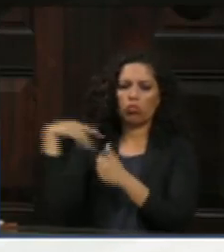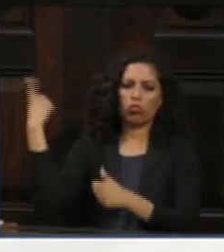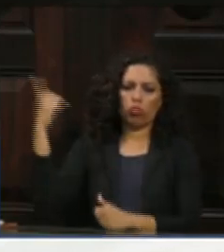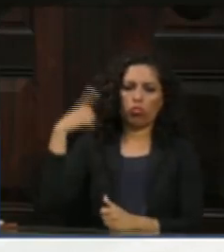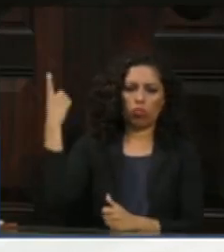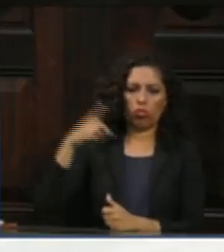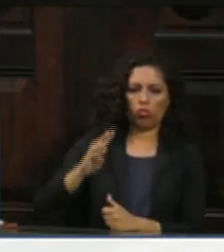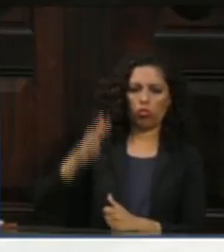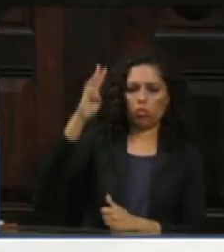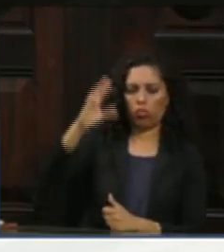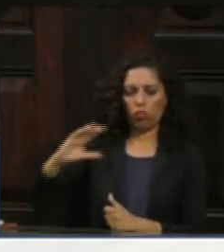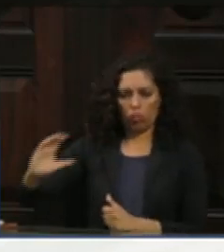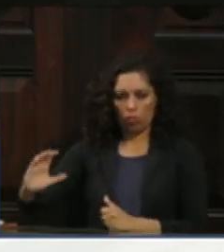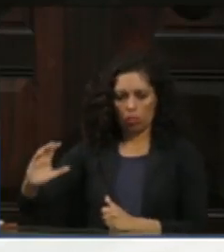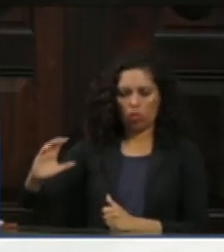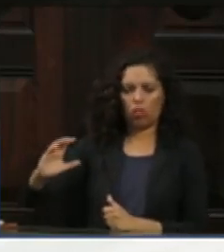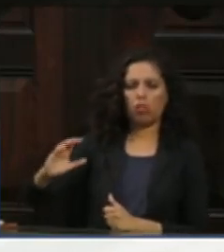define também